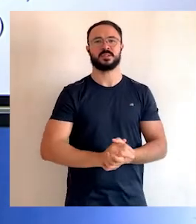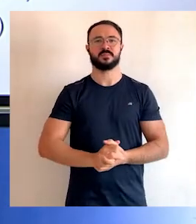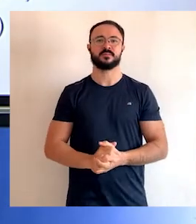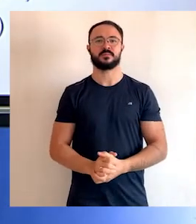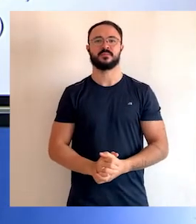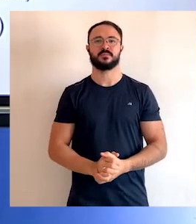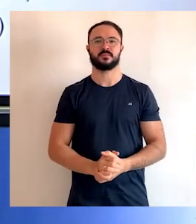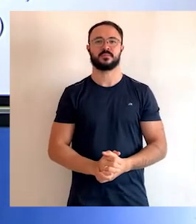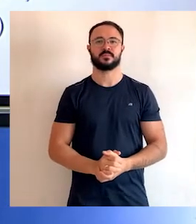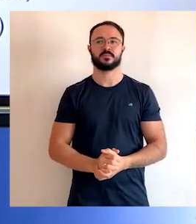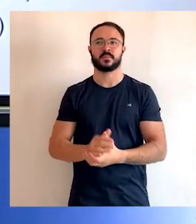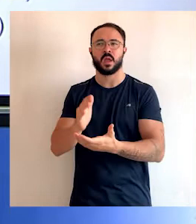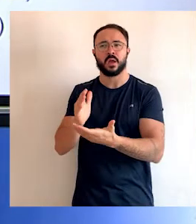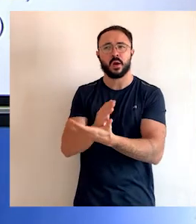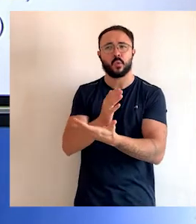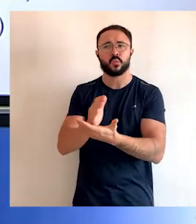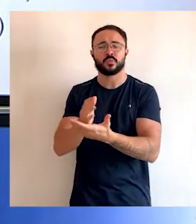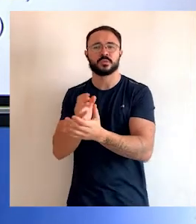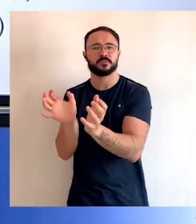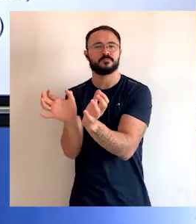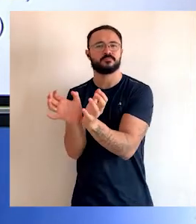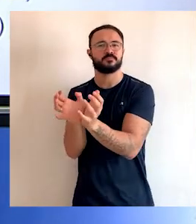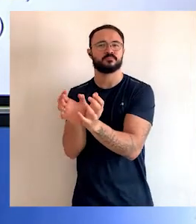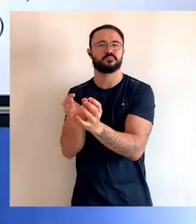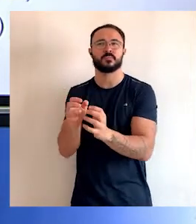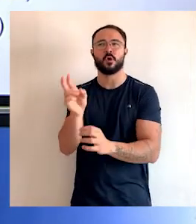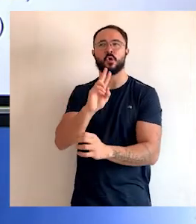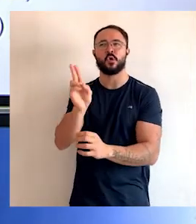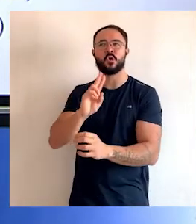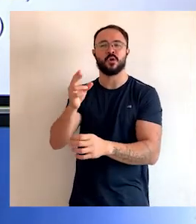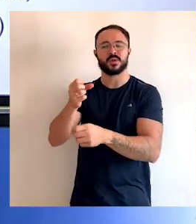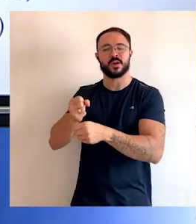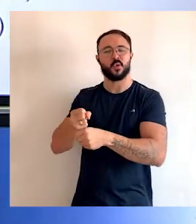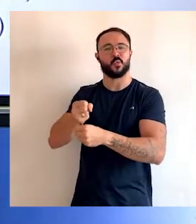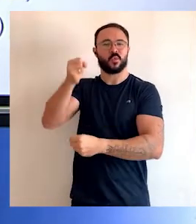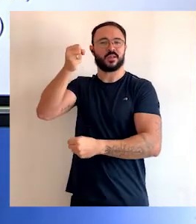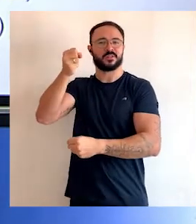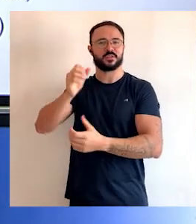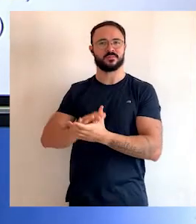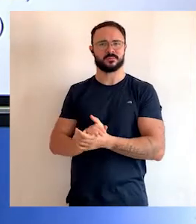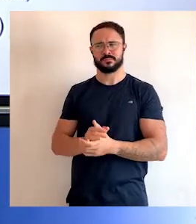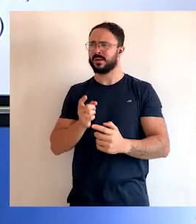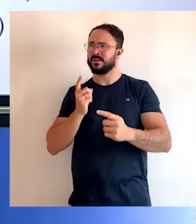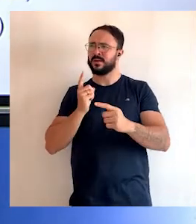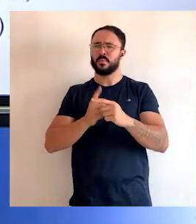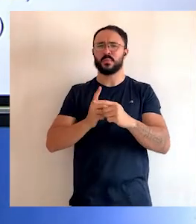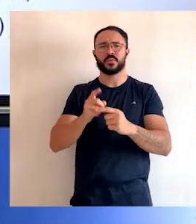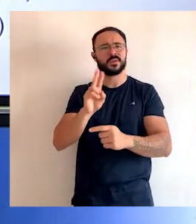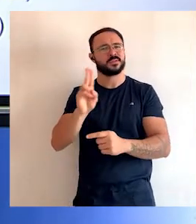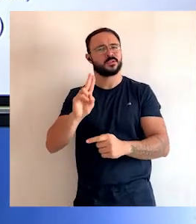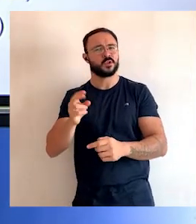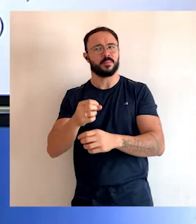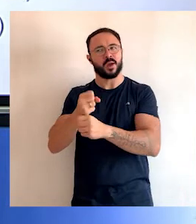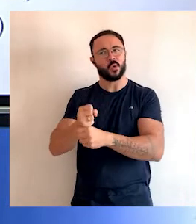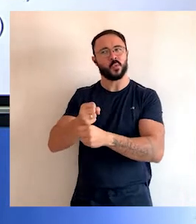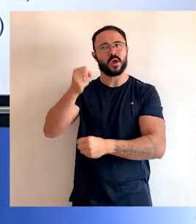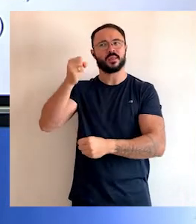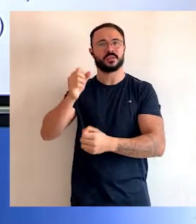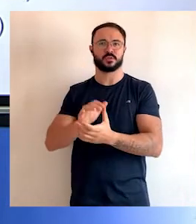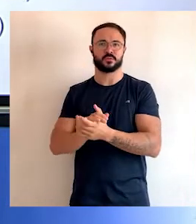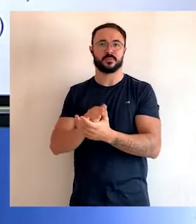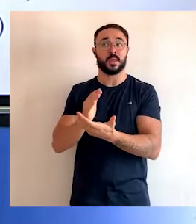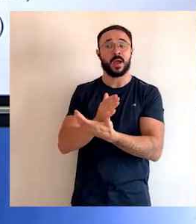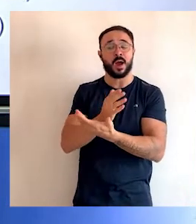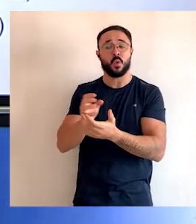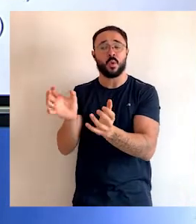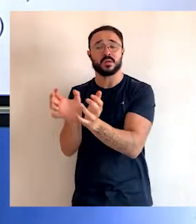Algumas espécies são chamadas guarda-chuva. Por que esse nome? Algumas espécies necessitam de uma grande área